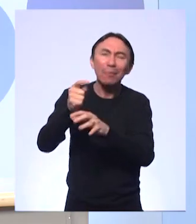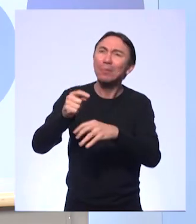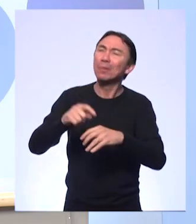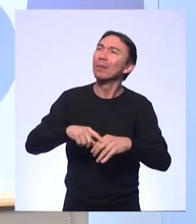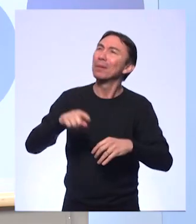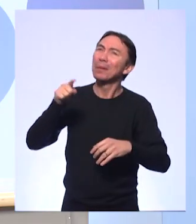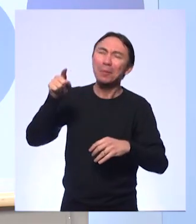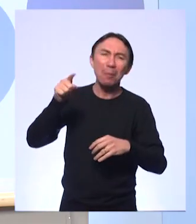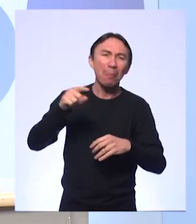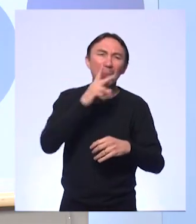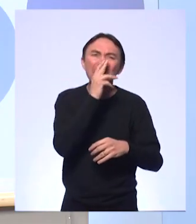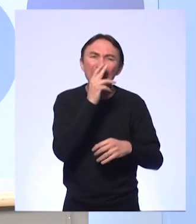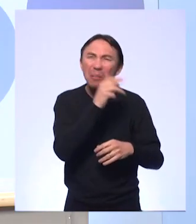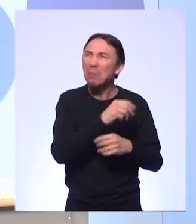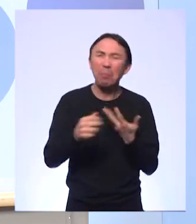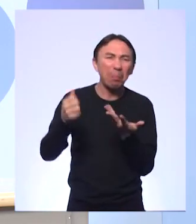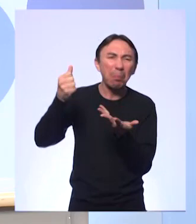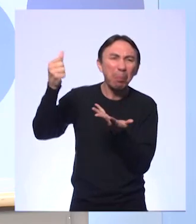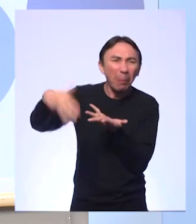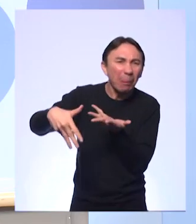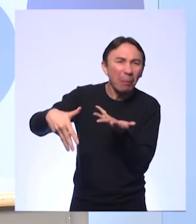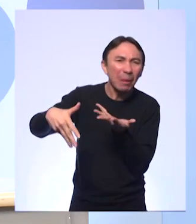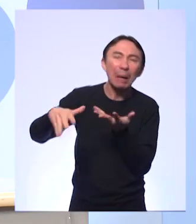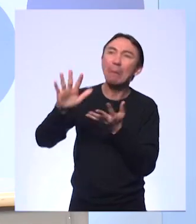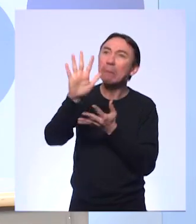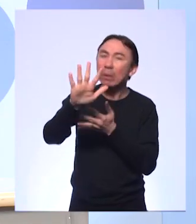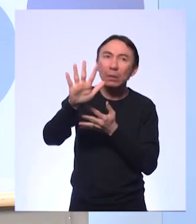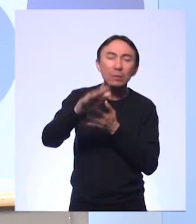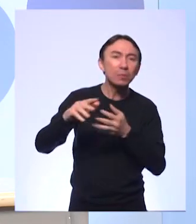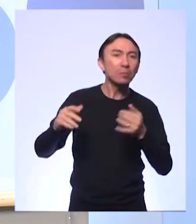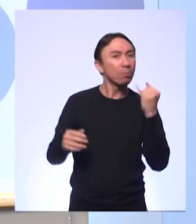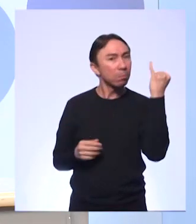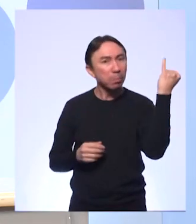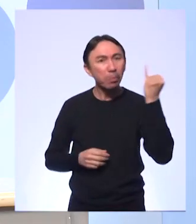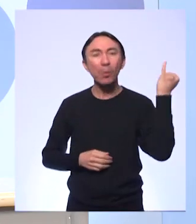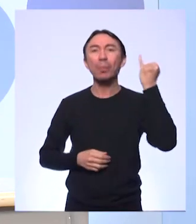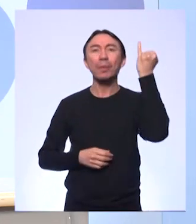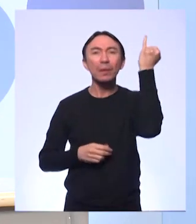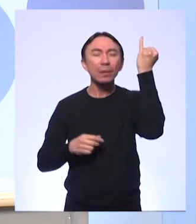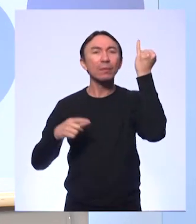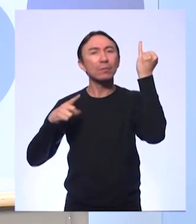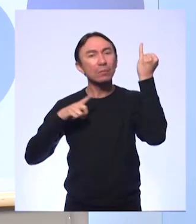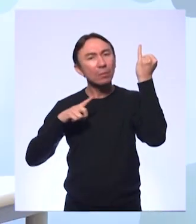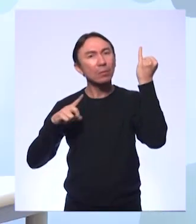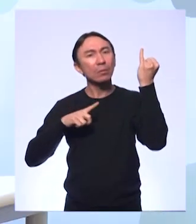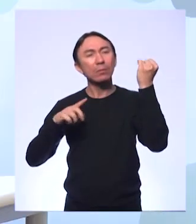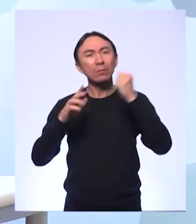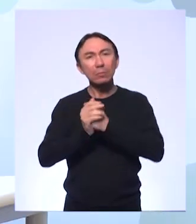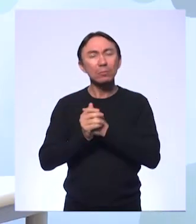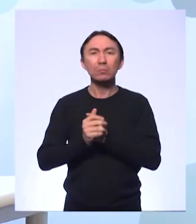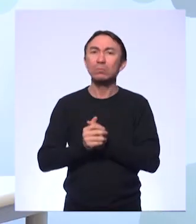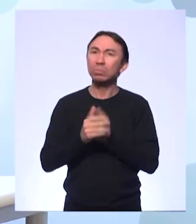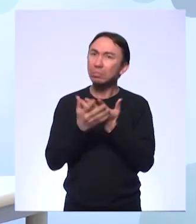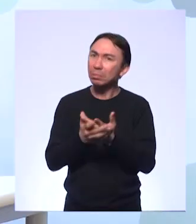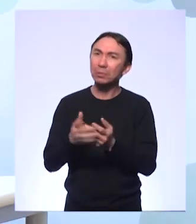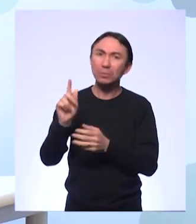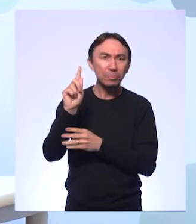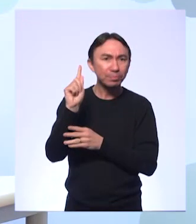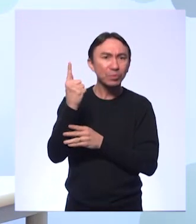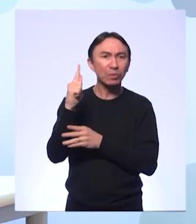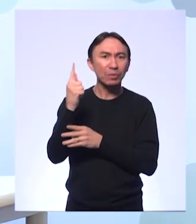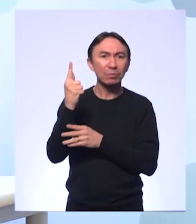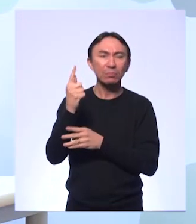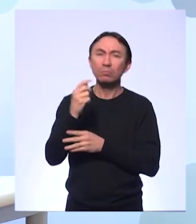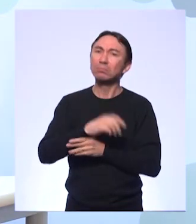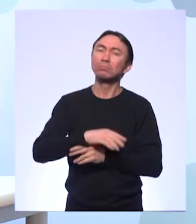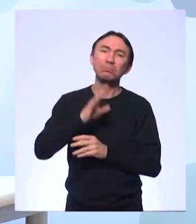importância muito grande esse tipo de geografia, esse tipo de relevo, de clima, né? Exatamente, é importante. Por isso que, quando eu